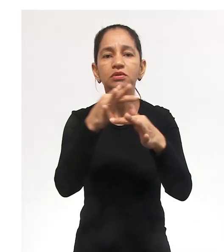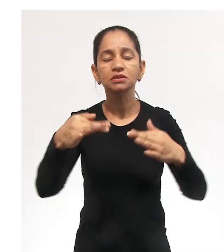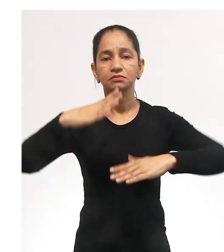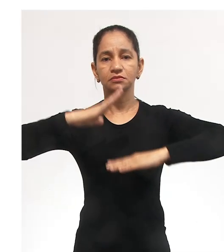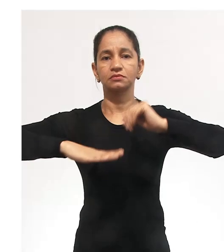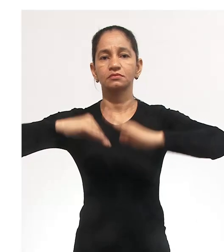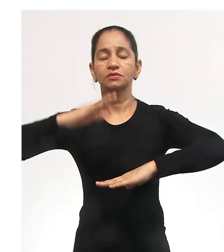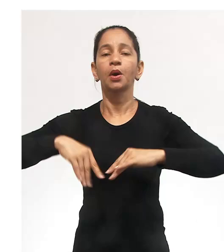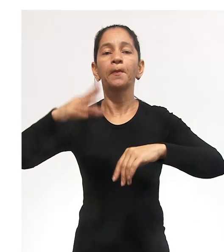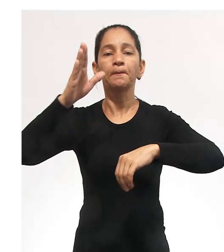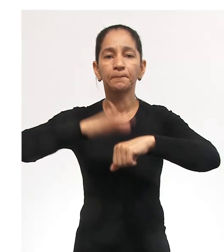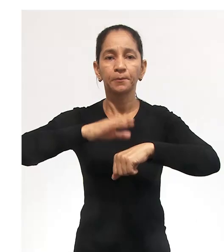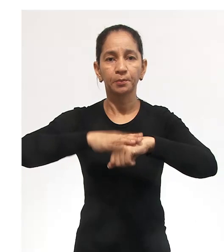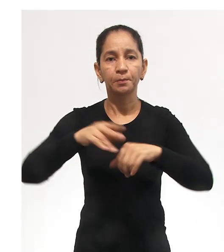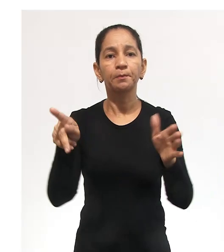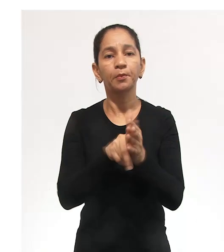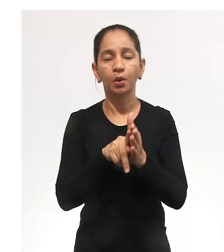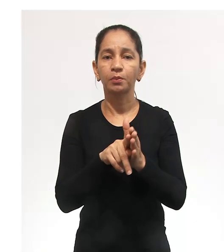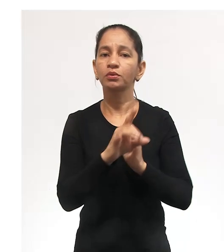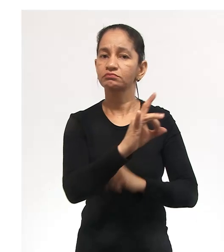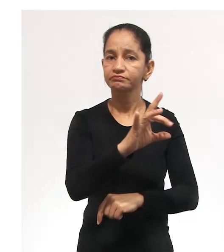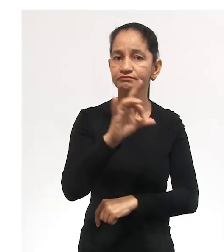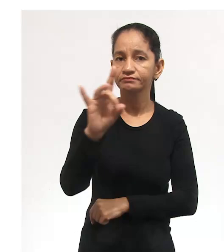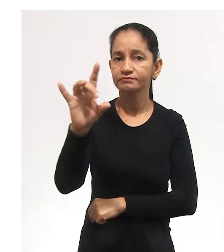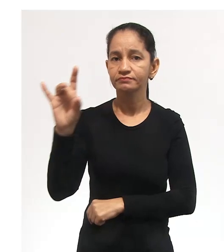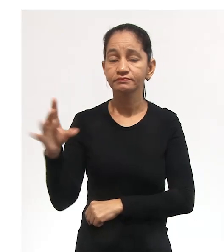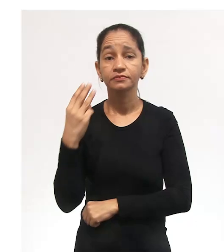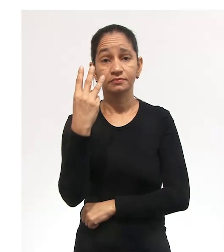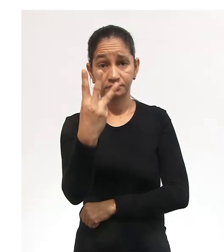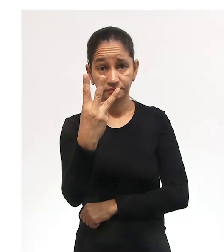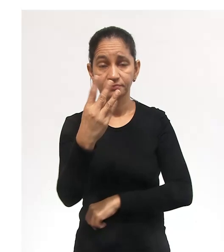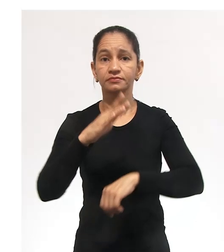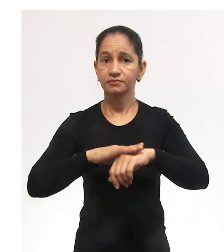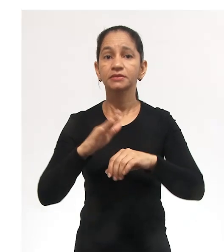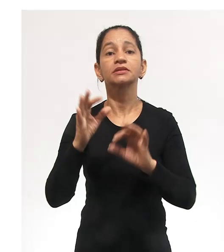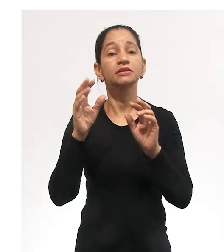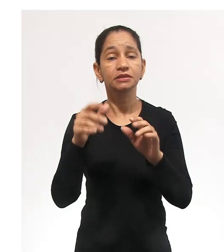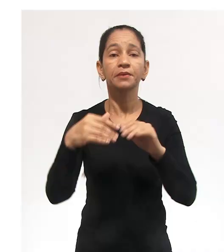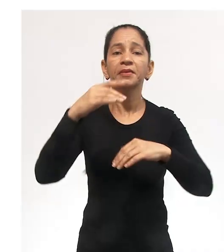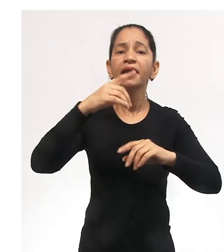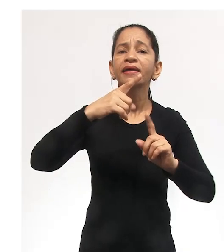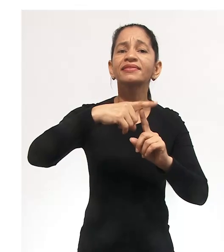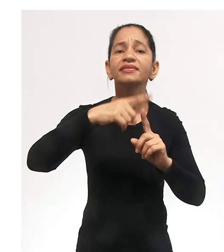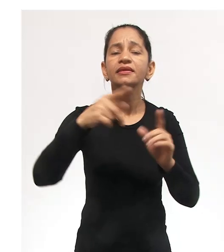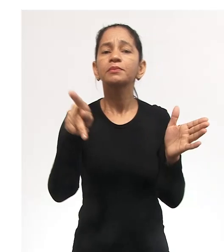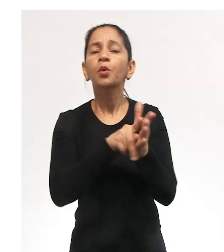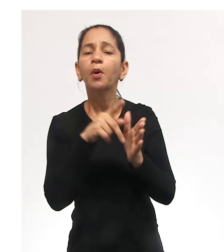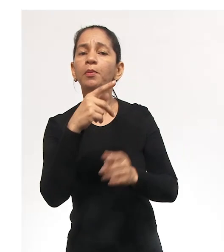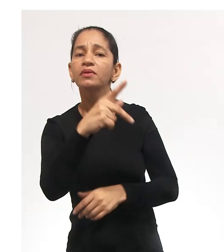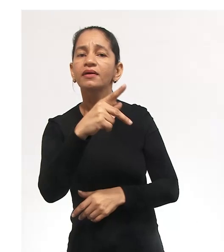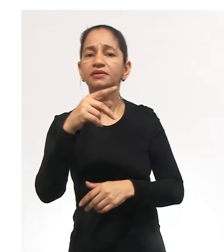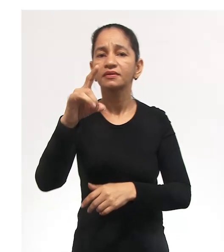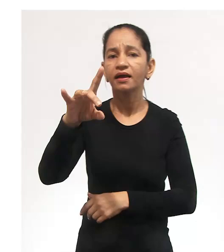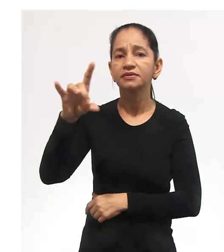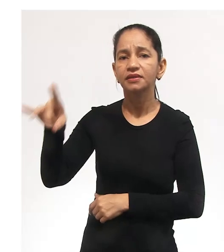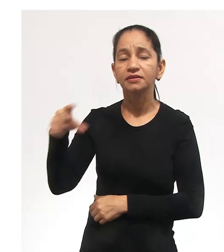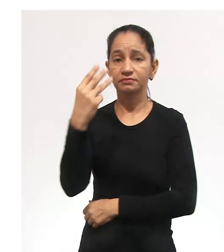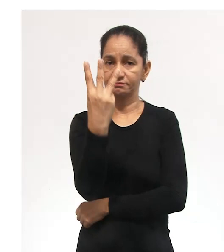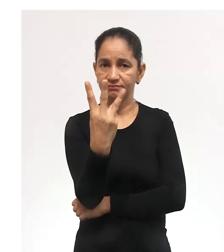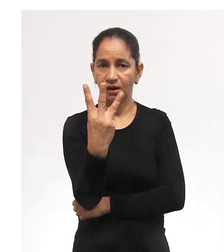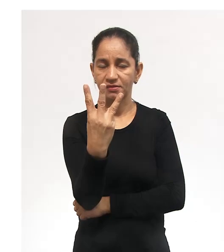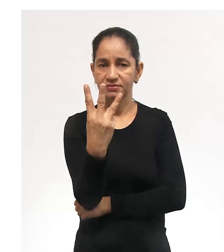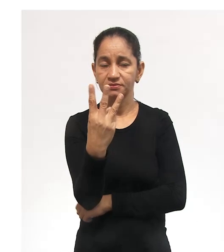funções típicas e atípicas. É uma coisa, inclusive, que a gente vai conversar agora aqui, ó, sobre funções típicas e atípicas também, tá? Então, nos termos